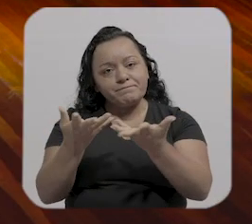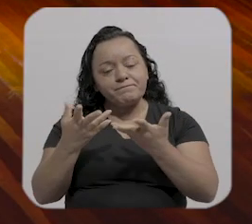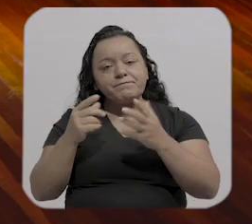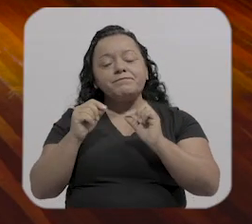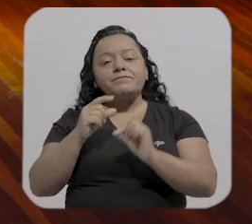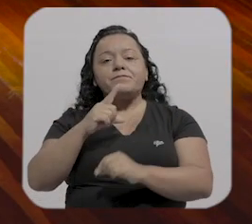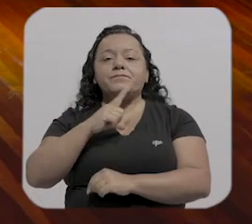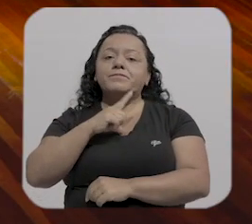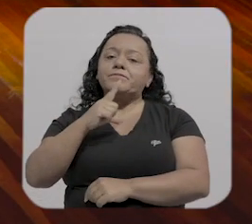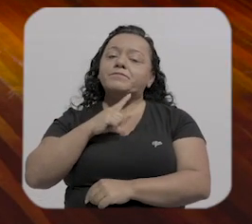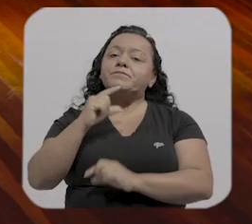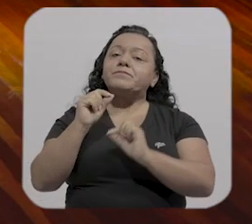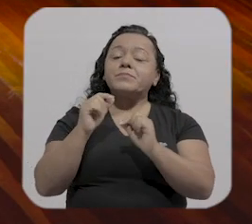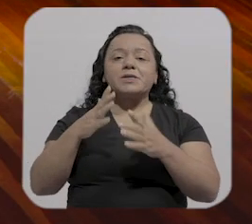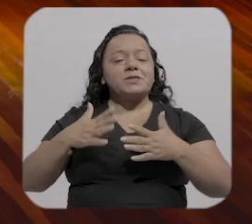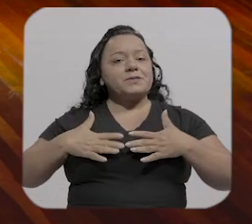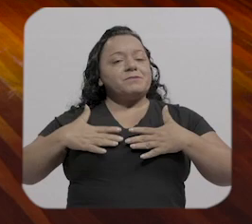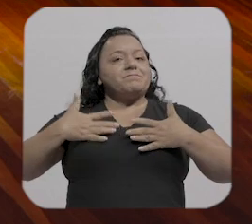assim